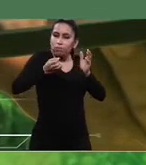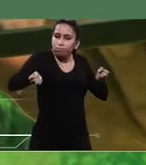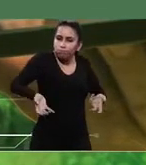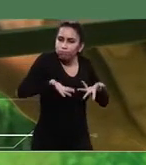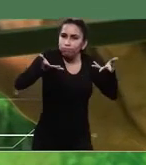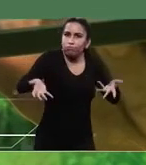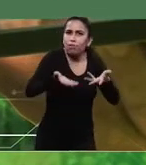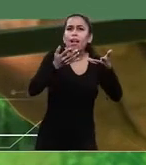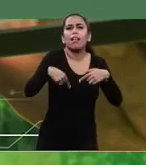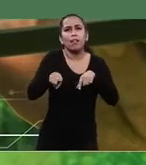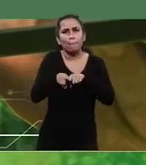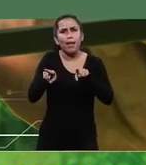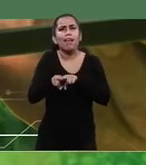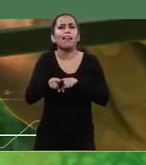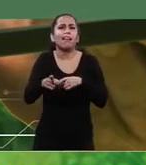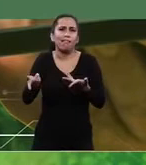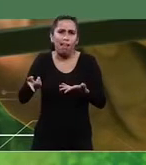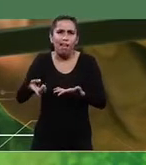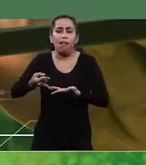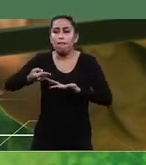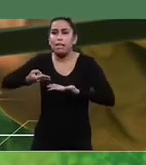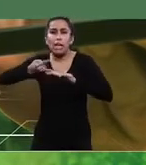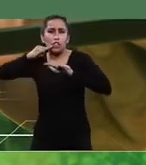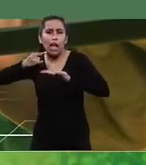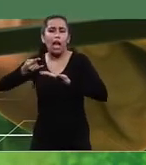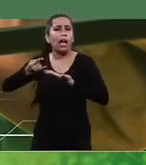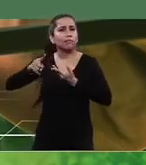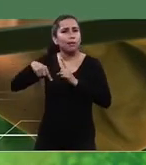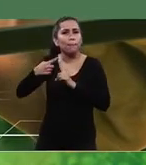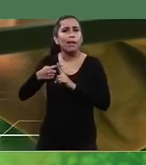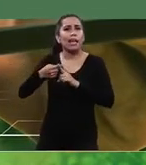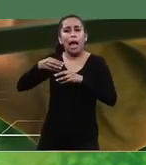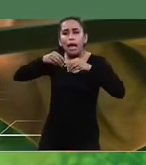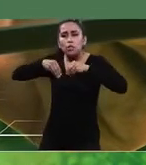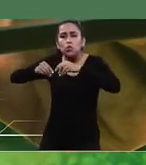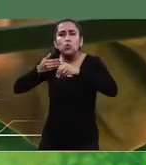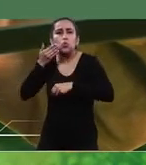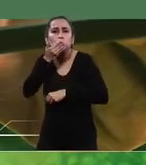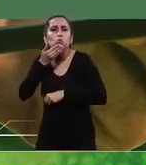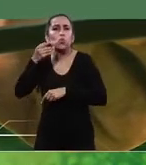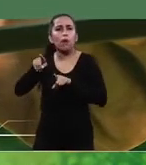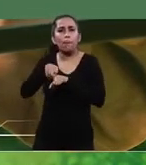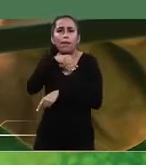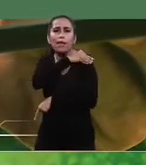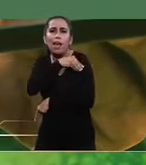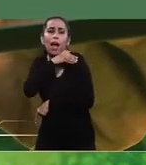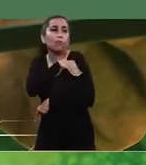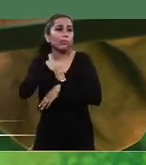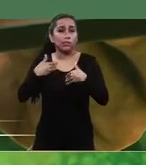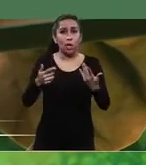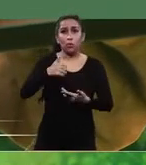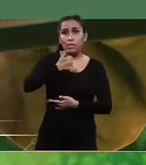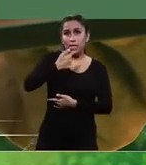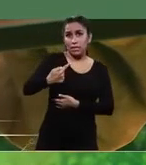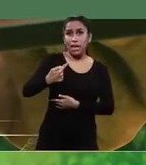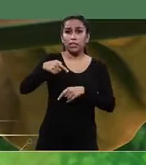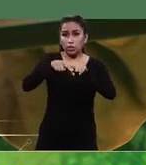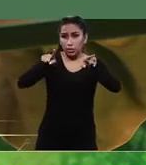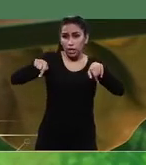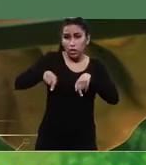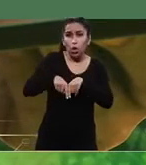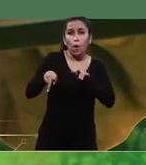promover cachaça, açúcar e álcool, entre outros, são 17 setores que nós cobrimos com os projetos